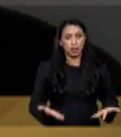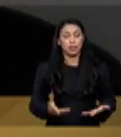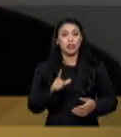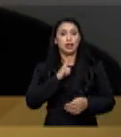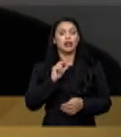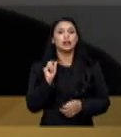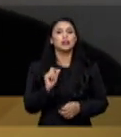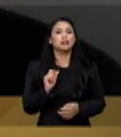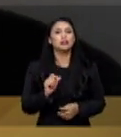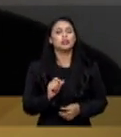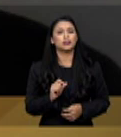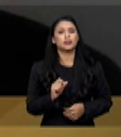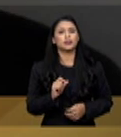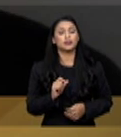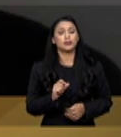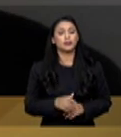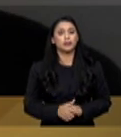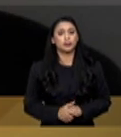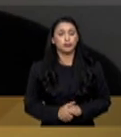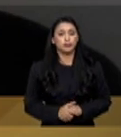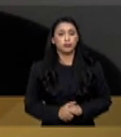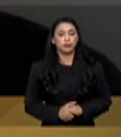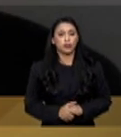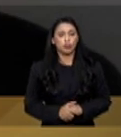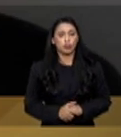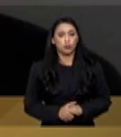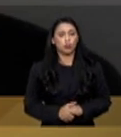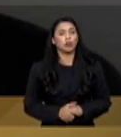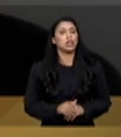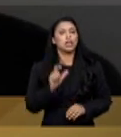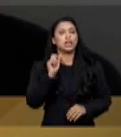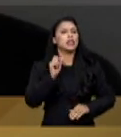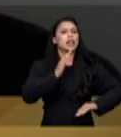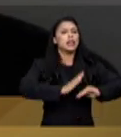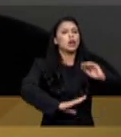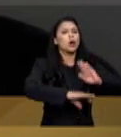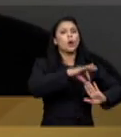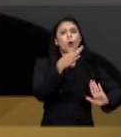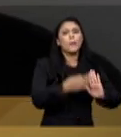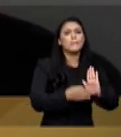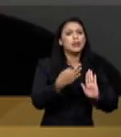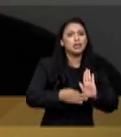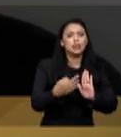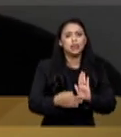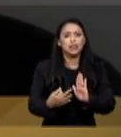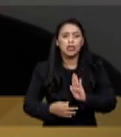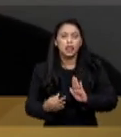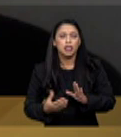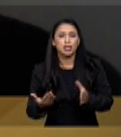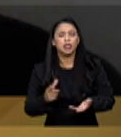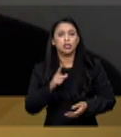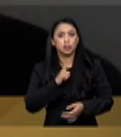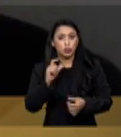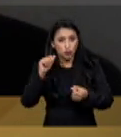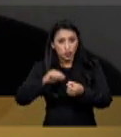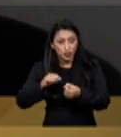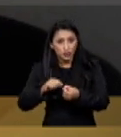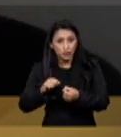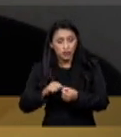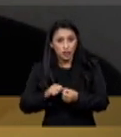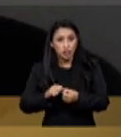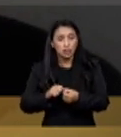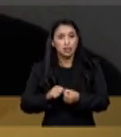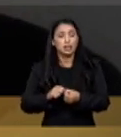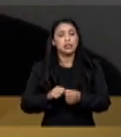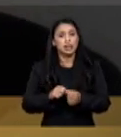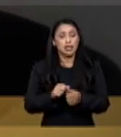exigir, na definição do juízo competente para a destinação dos procedimentos decorrentes